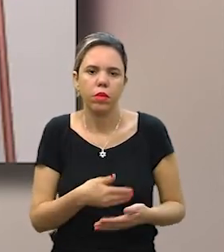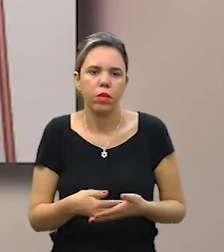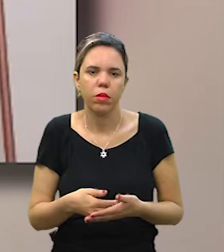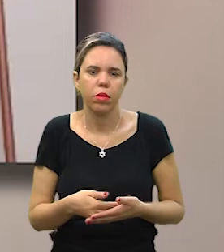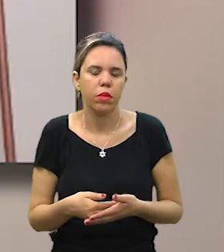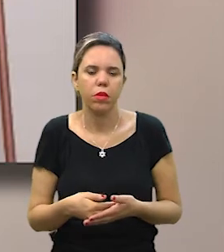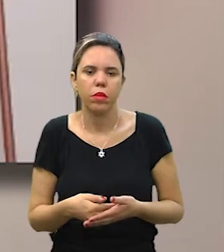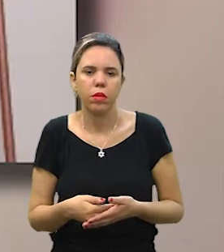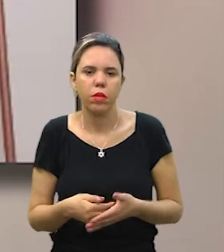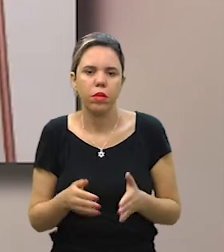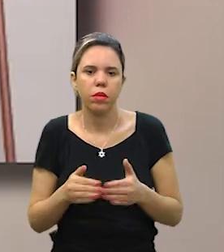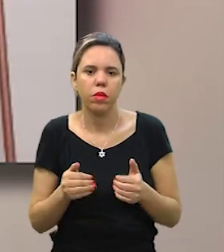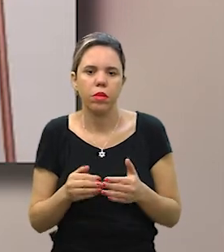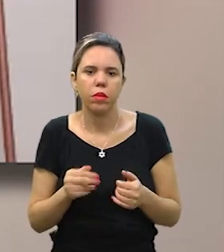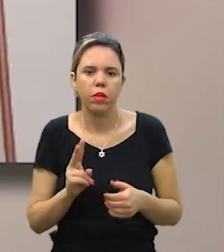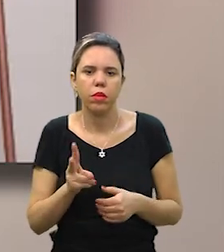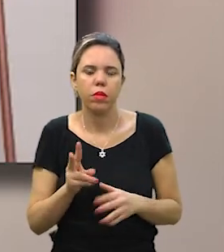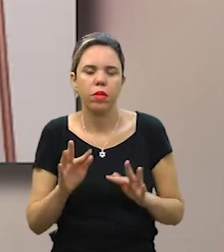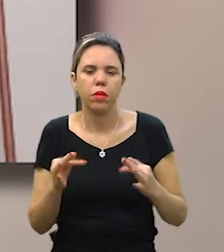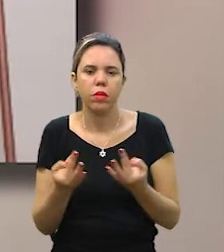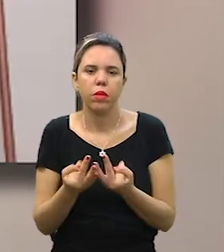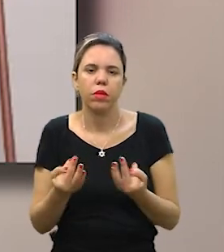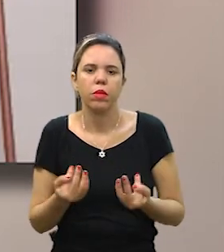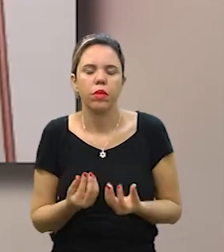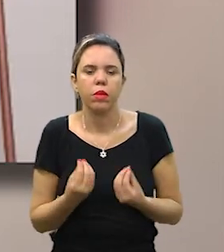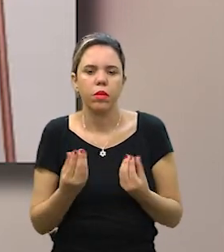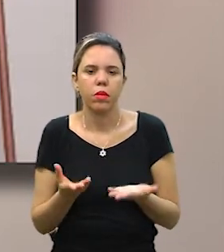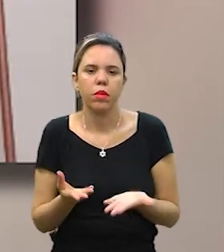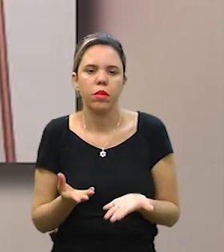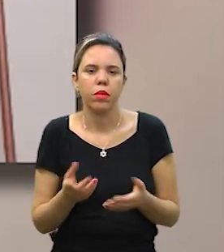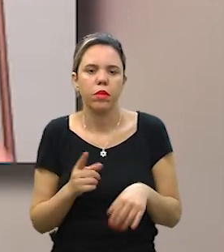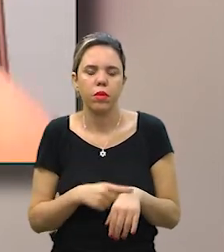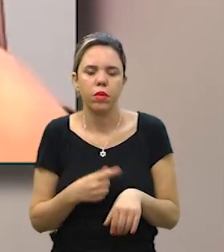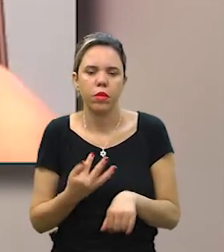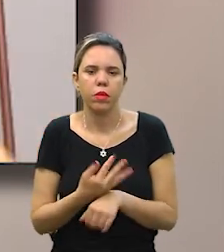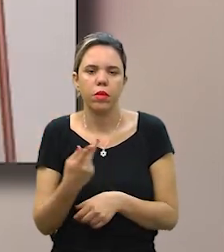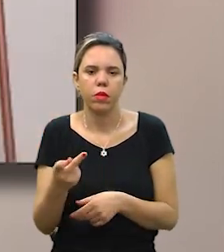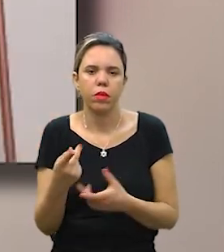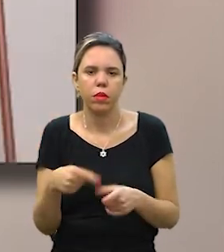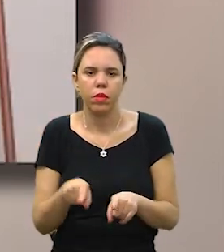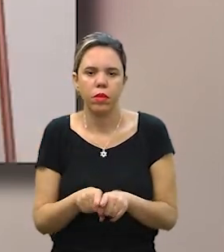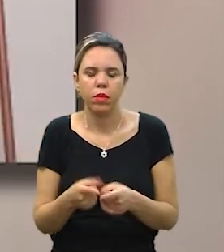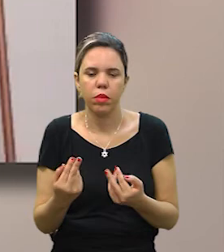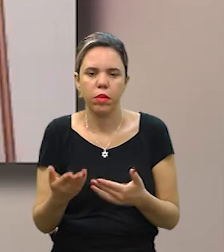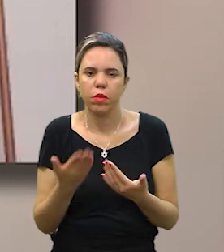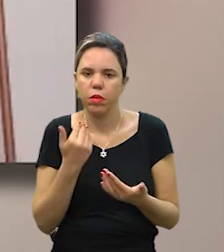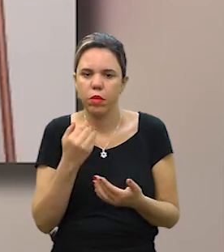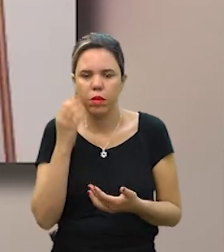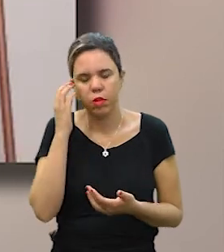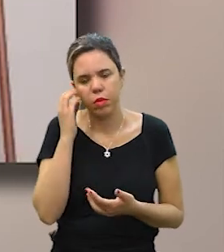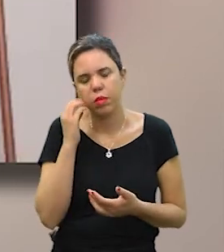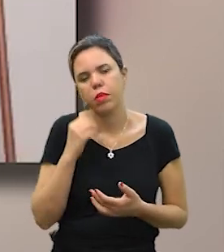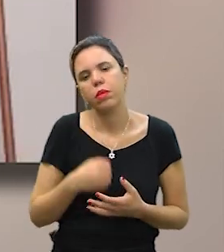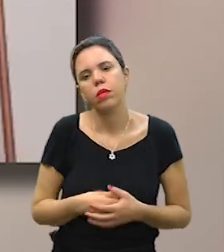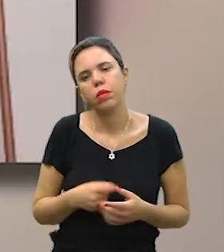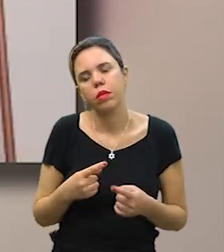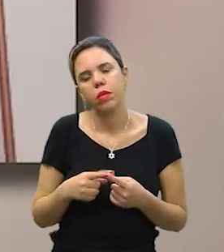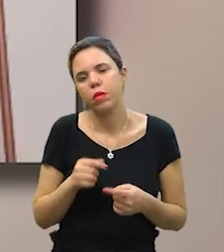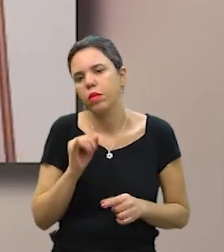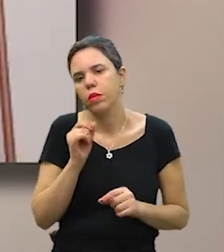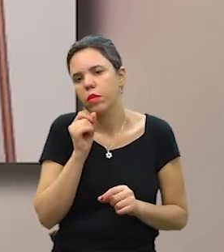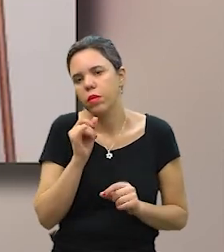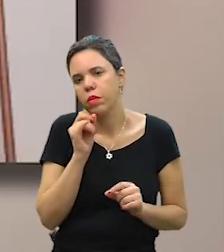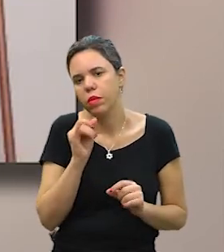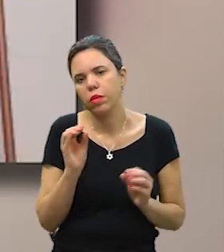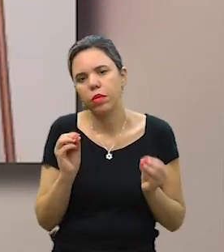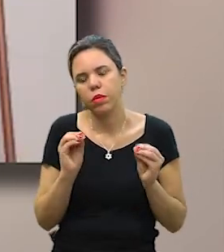do bebê, eu peço sempre para os pais colocarem no momento que eles também vão comer, né? E por mais